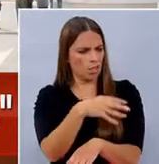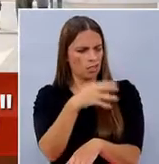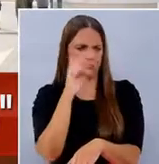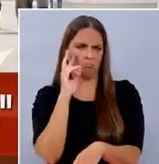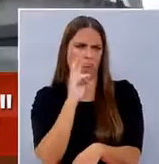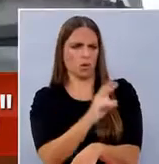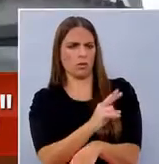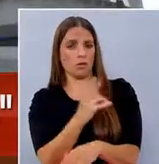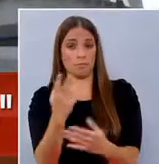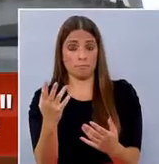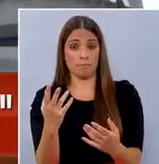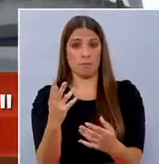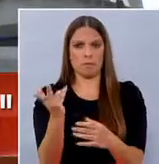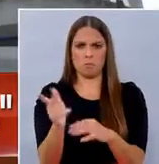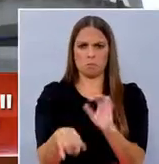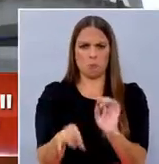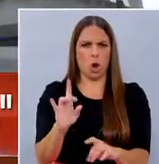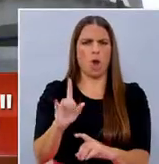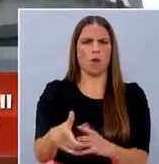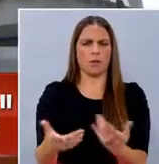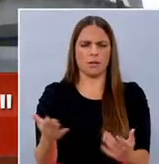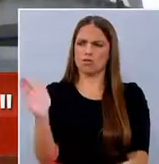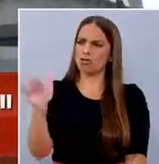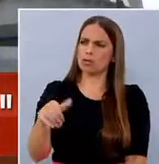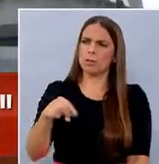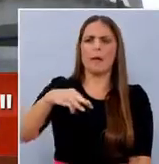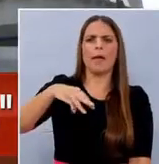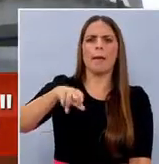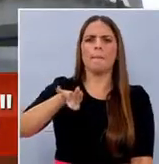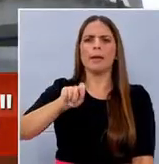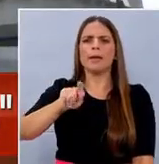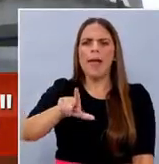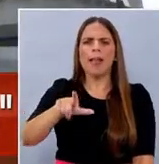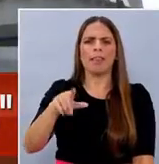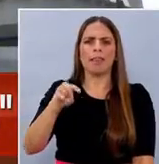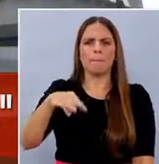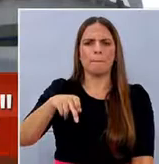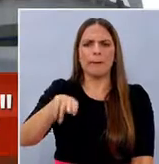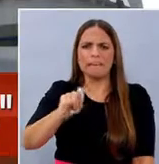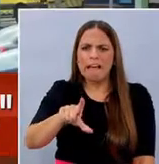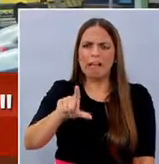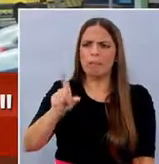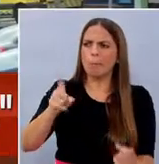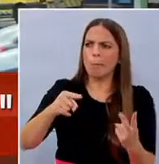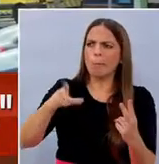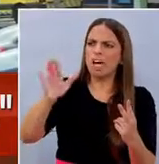muro. Aconteceu alguma coisa, e eu chamei, Manel, duas vezes, e nada.